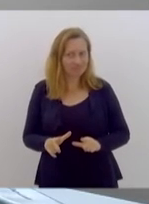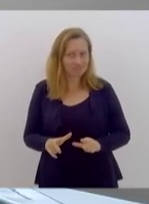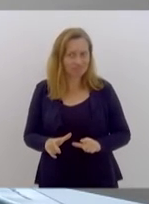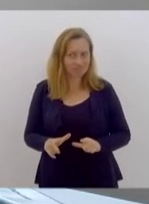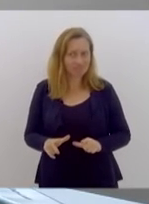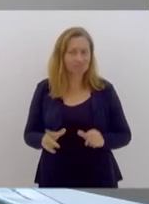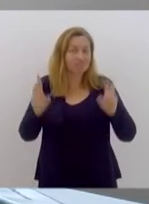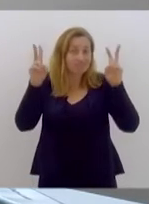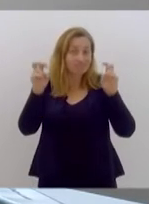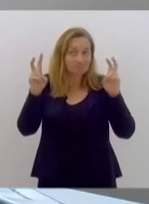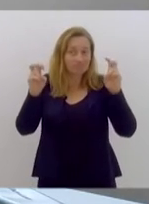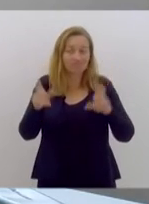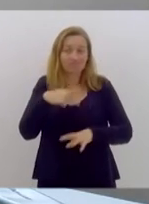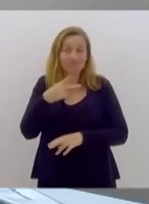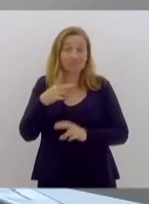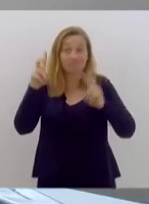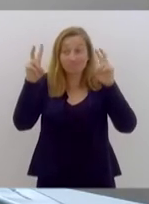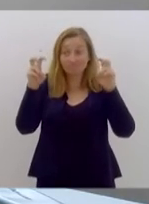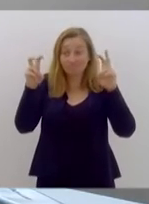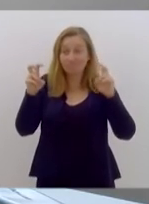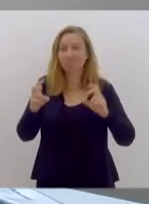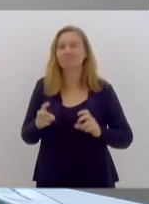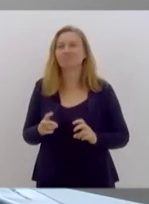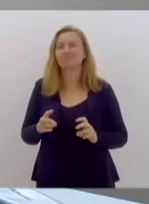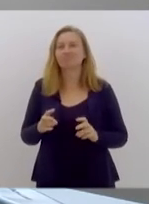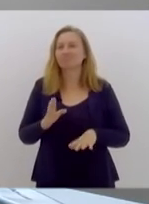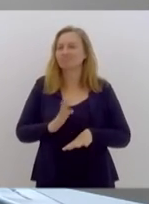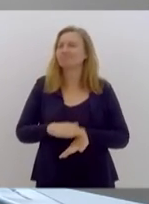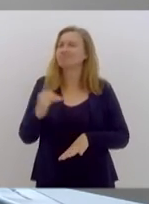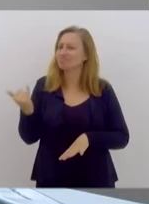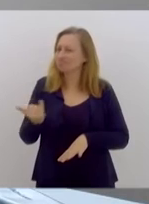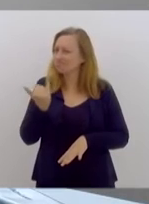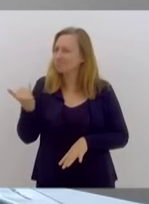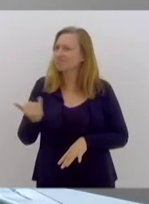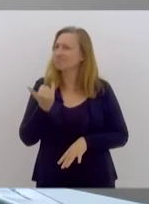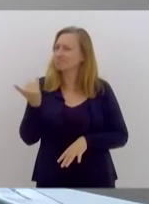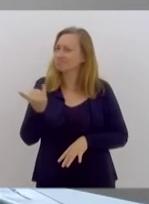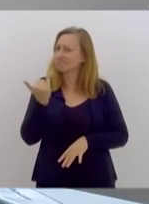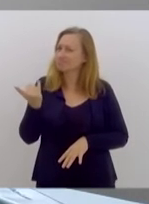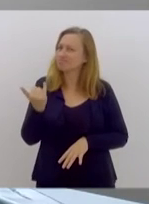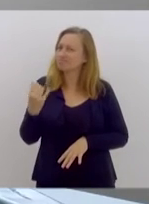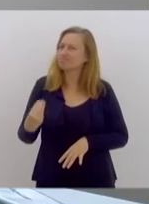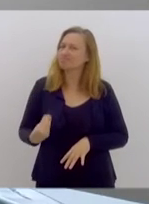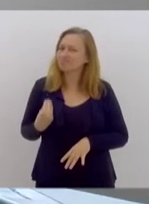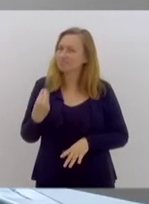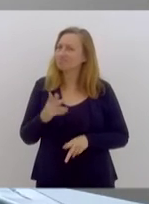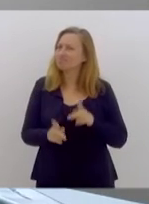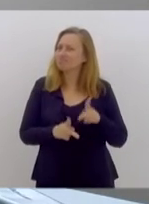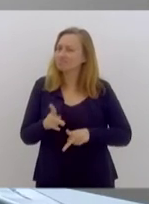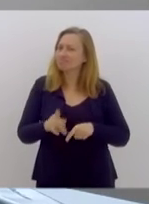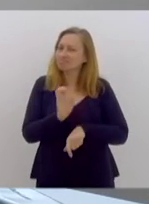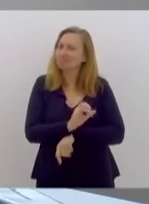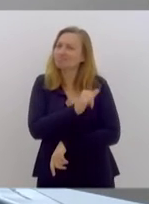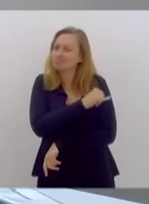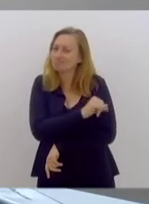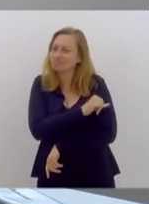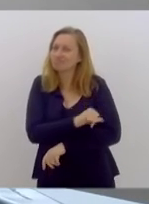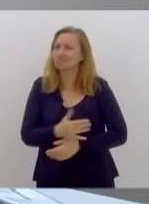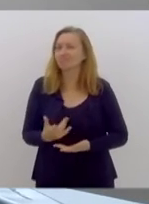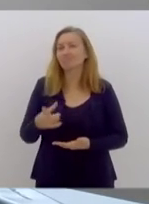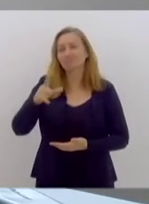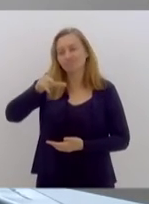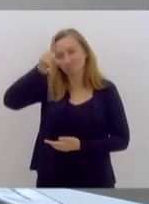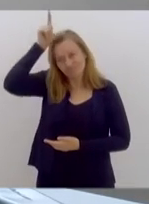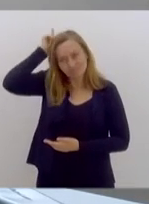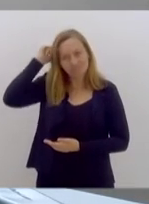Então desse tema porque a gente tá tratando de um tema que é dos mais importantes para a vida cotidiana da população do Rio de Janeiro o Luís Paulo